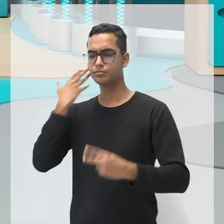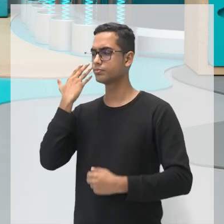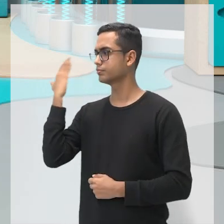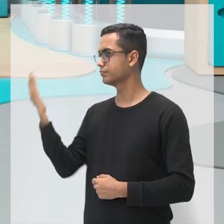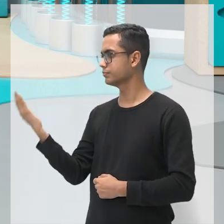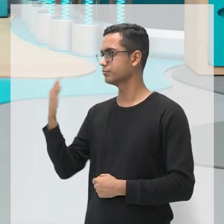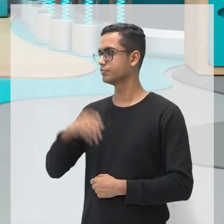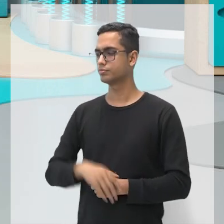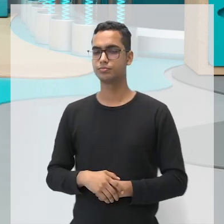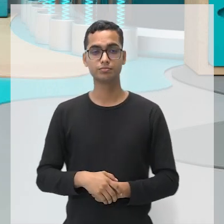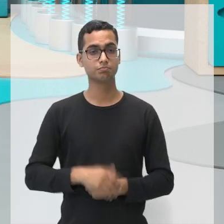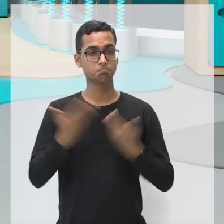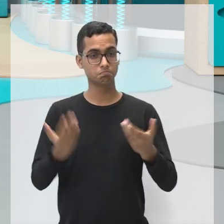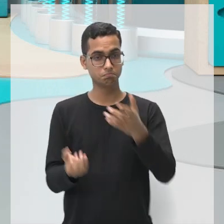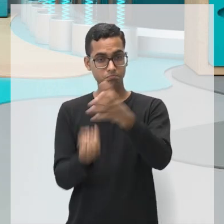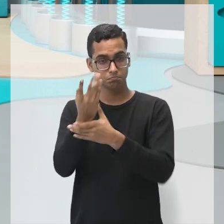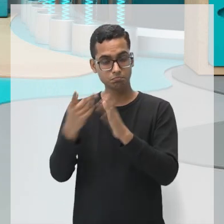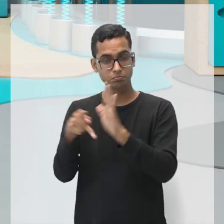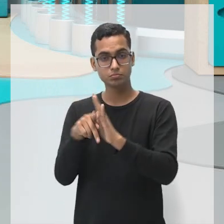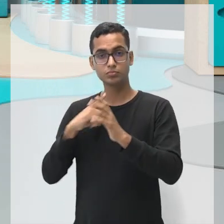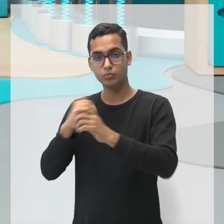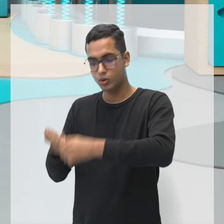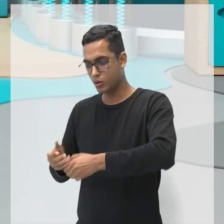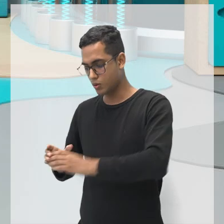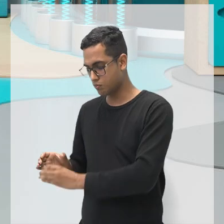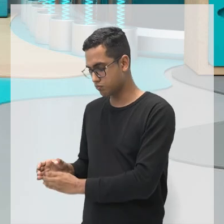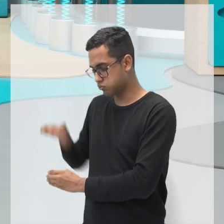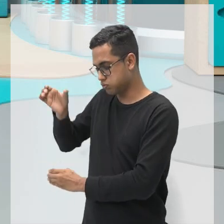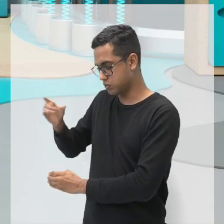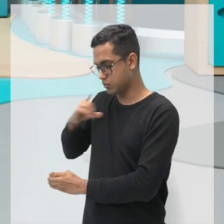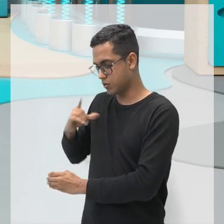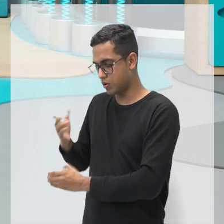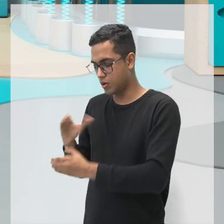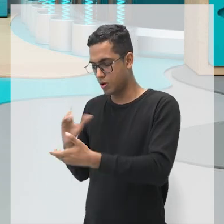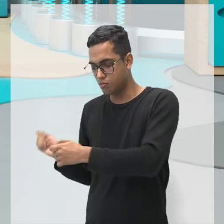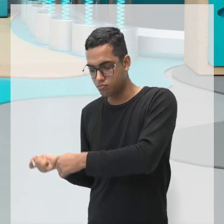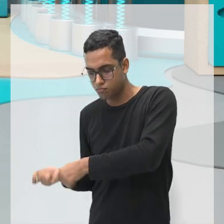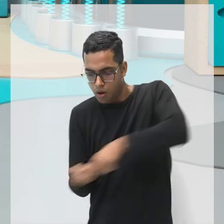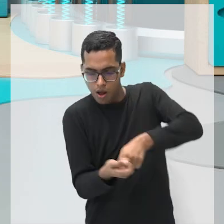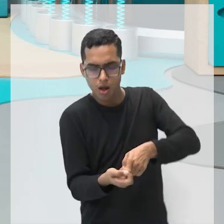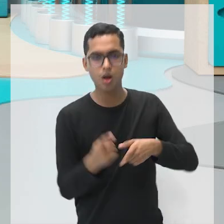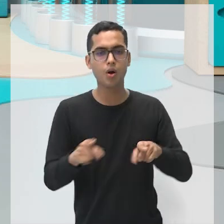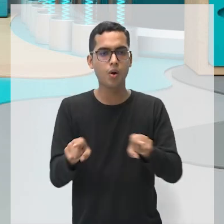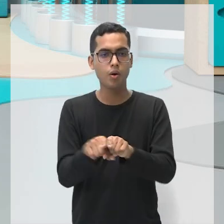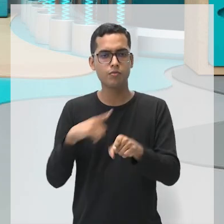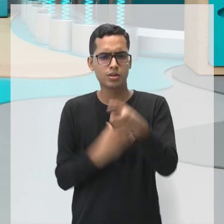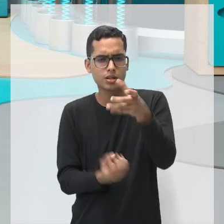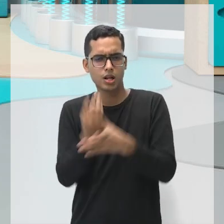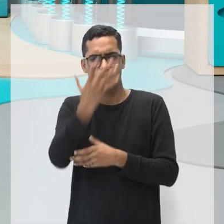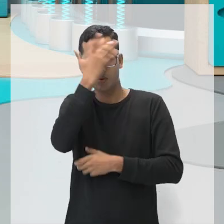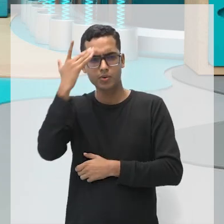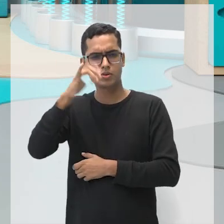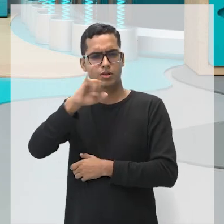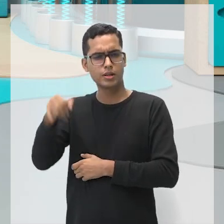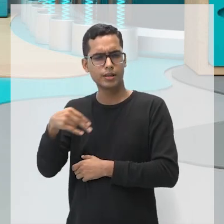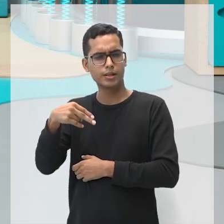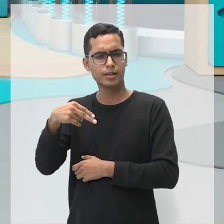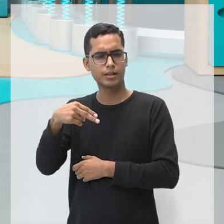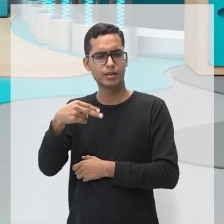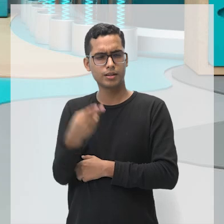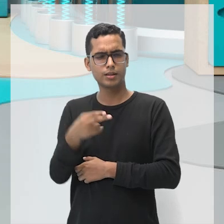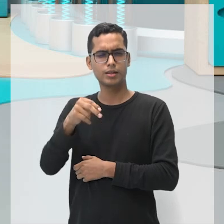a criação do tacobol. Uma é que ele foi um jogo criado ali por jangadeiros no Brasil durante o